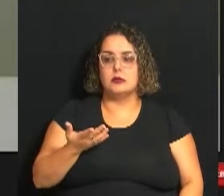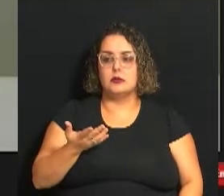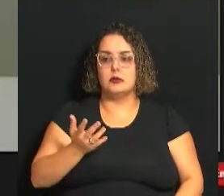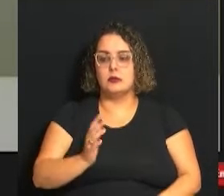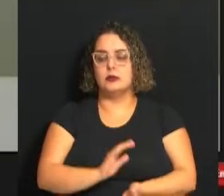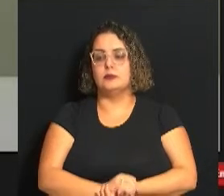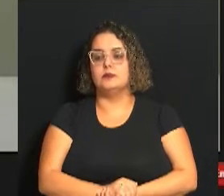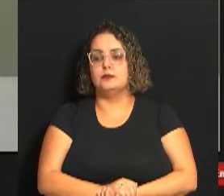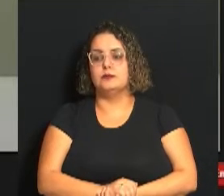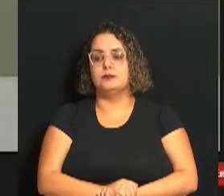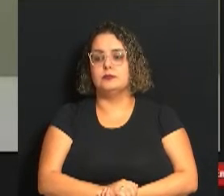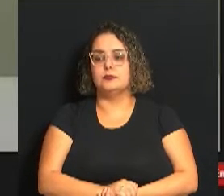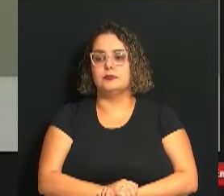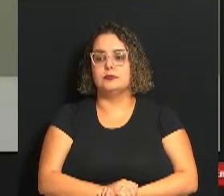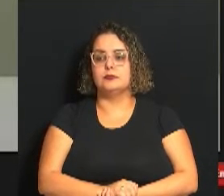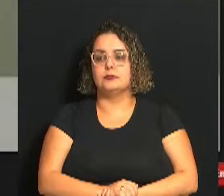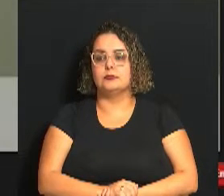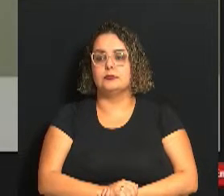de